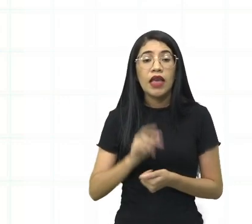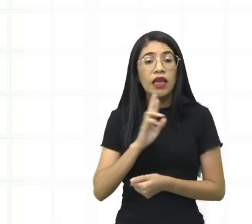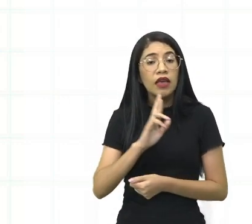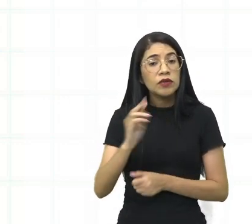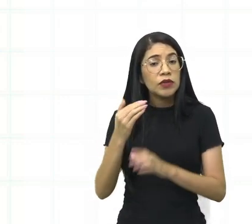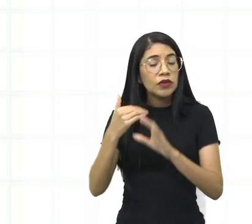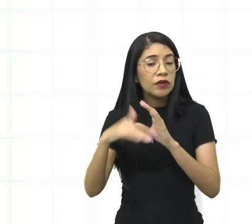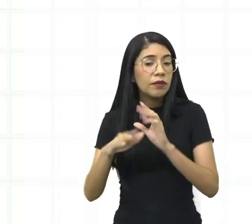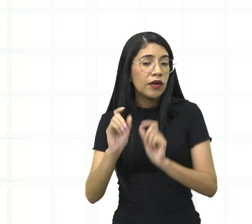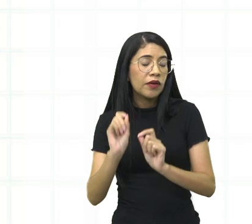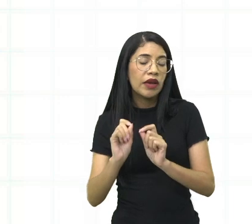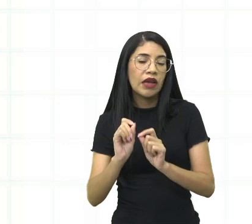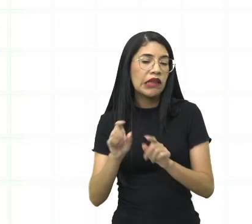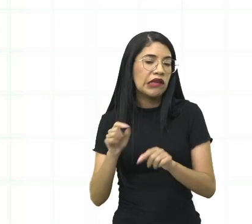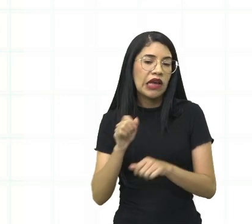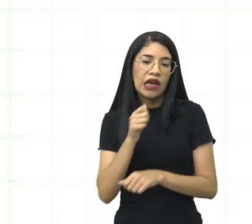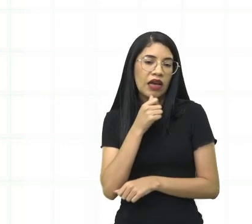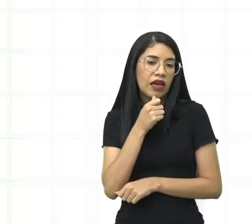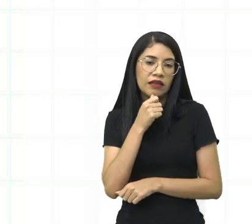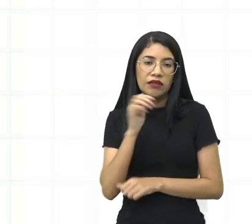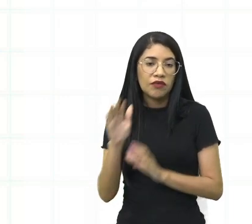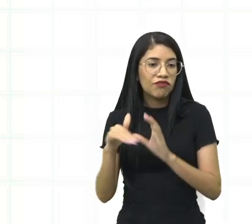não foi respondida.